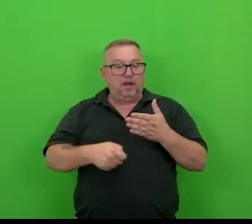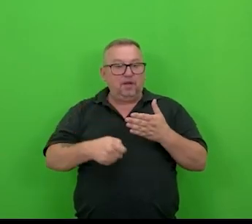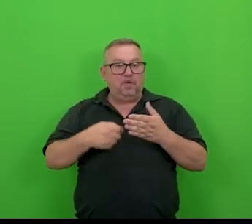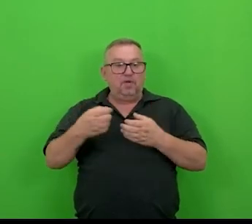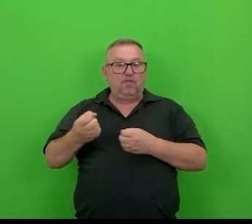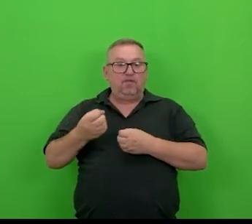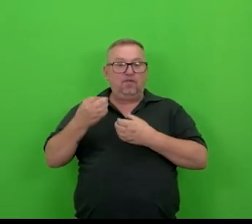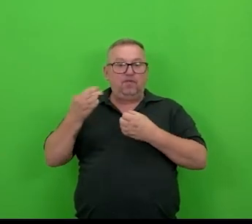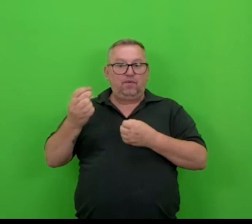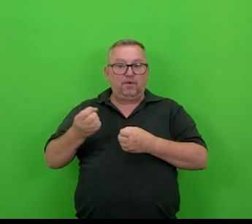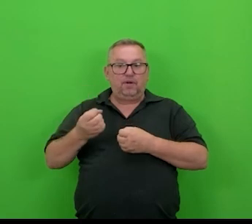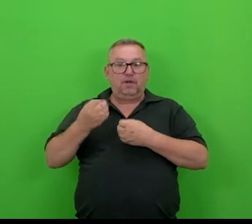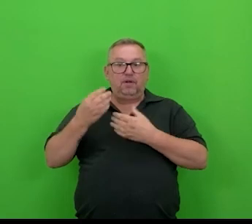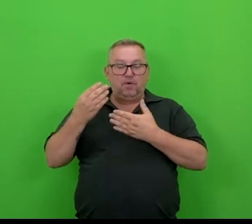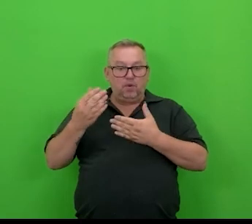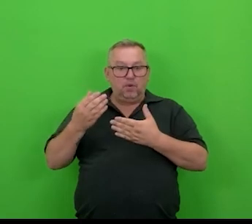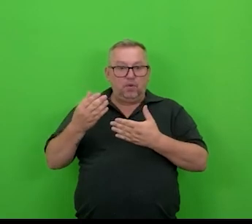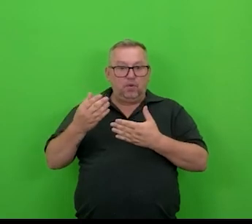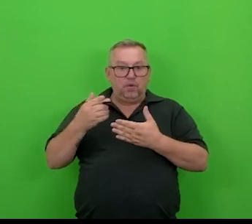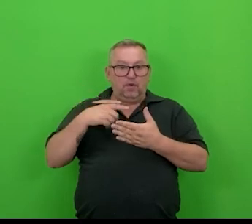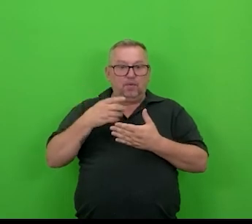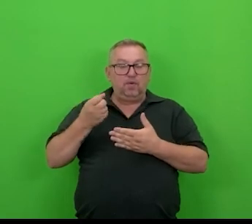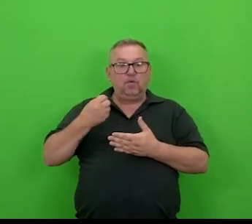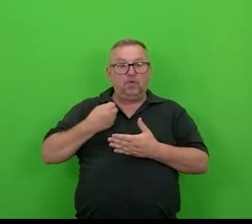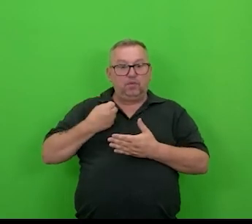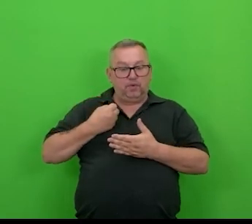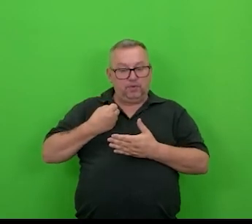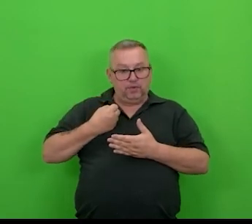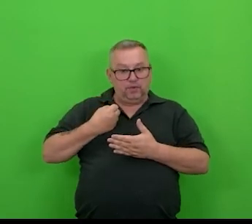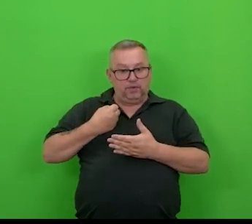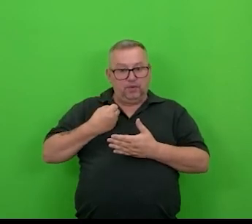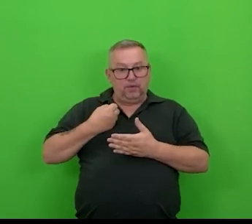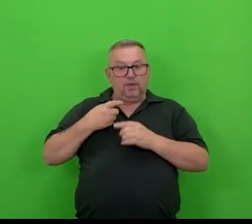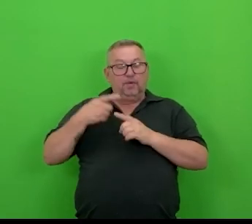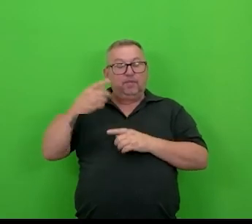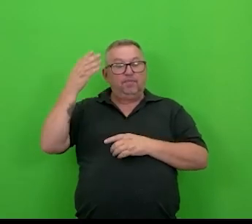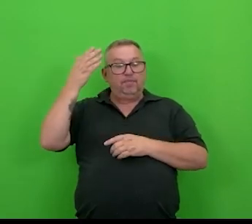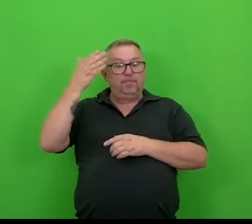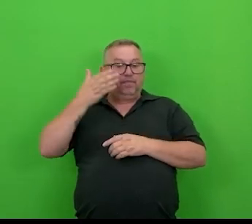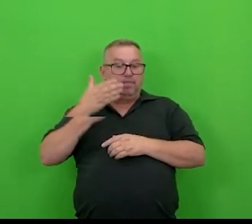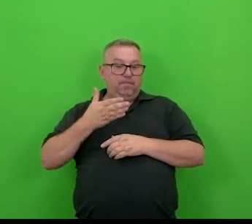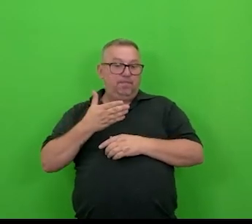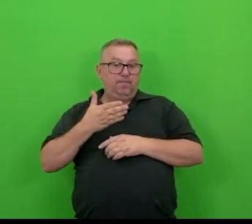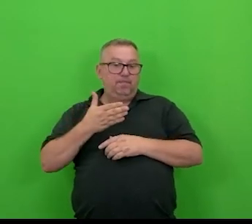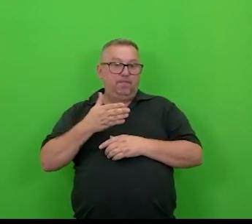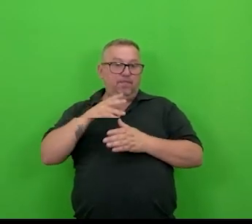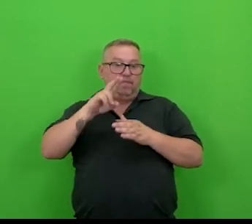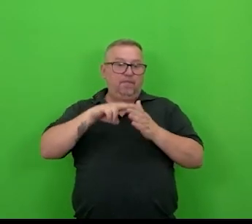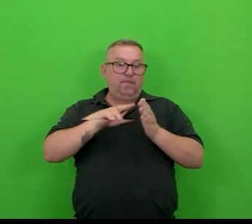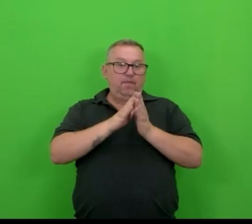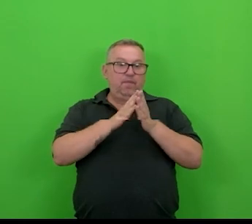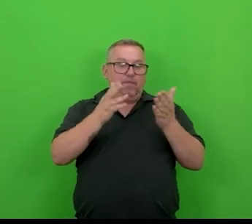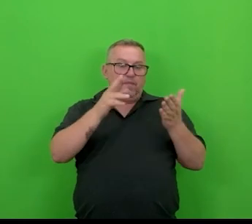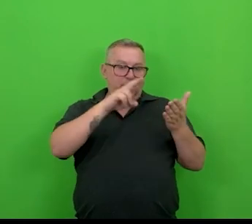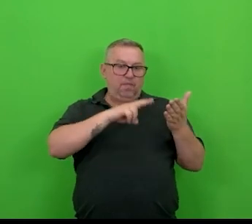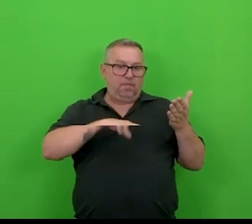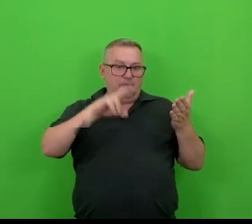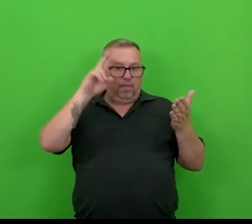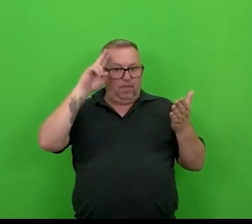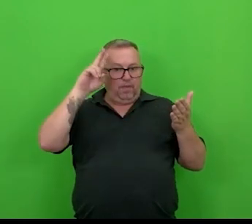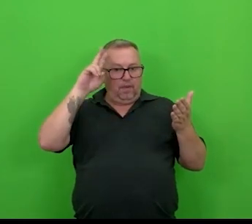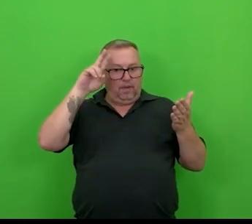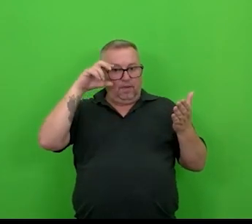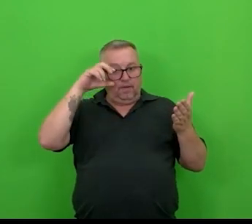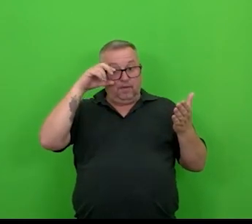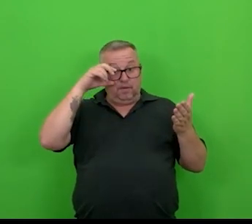documentação, de dados, eu preciso de números que comprovem. Quem já leu livro de história, o